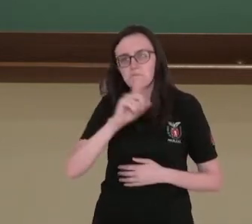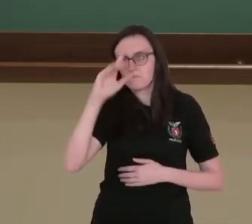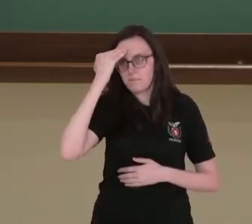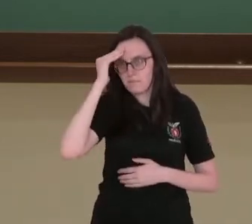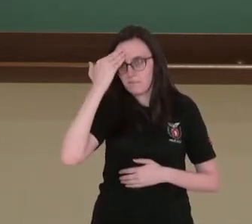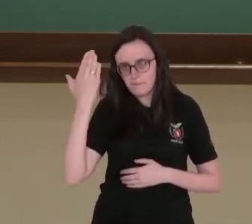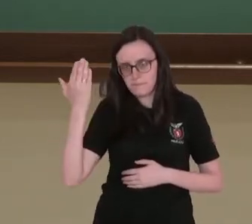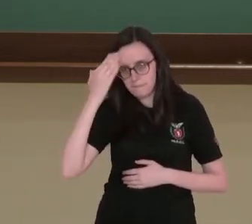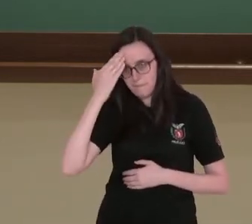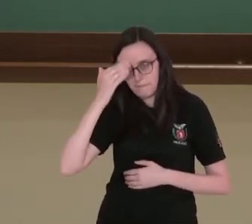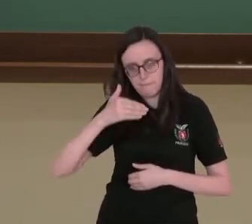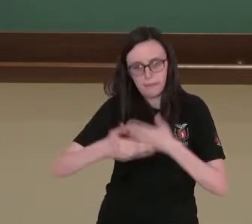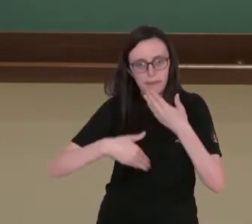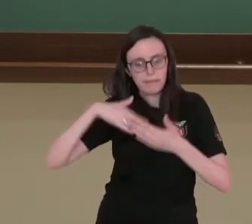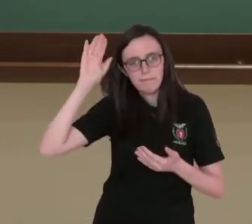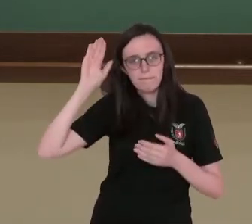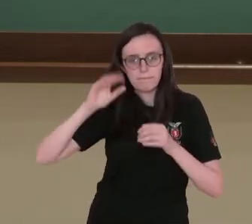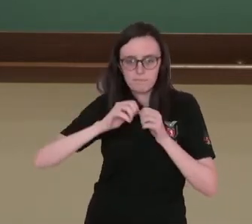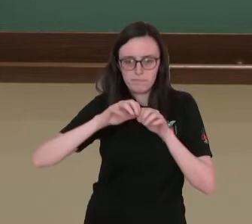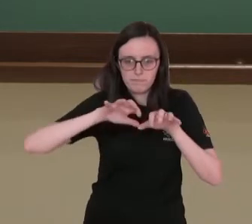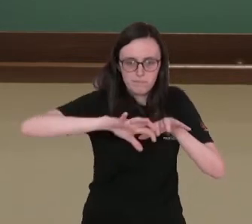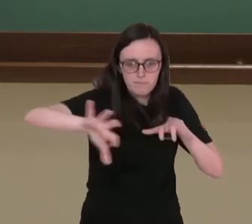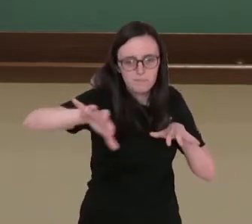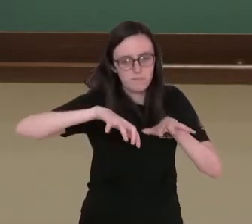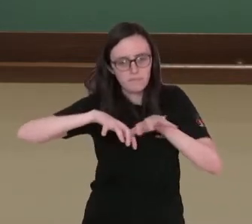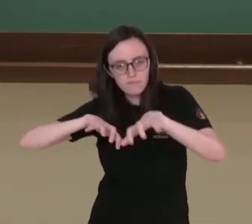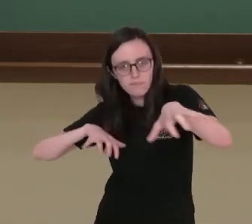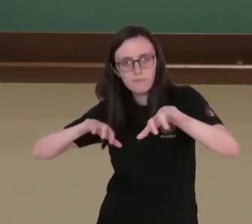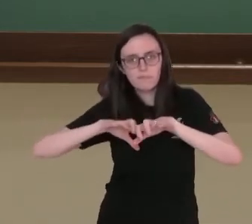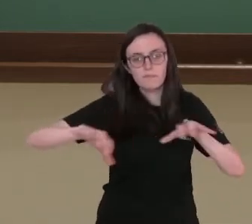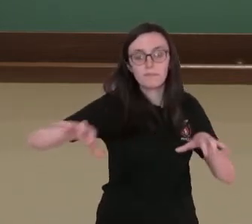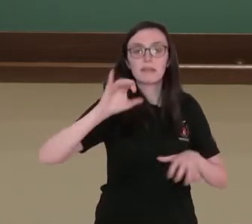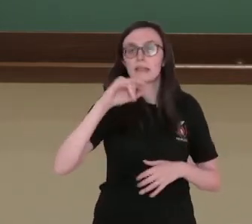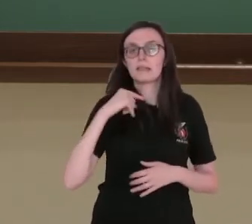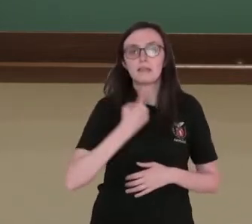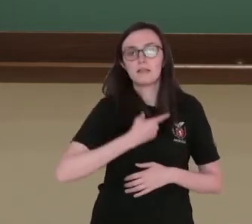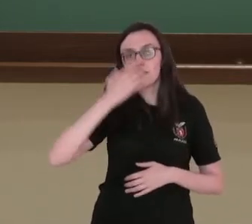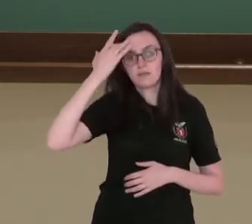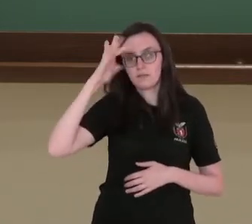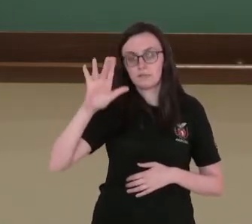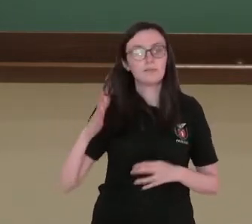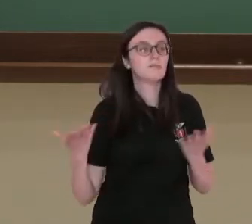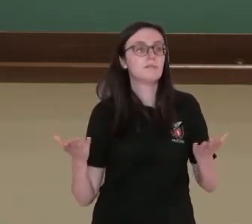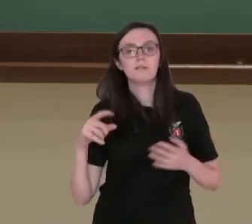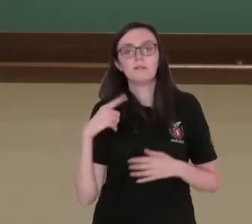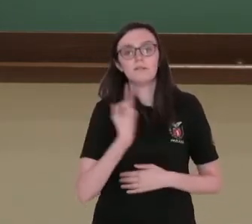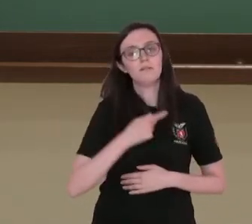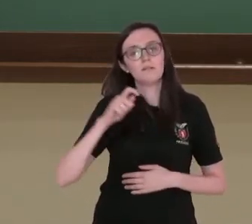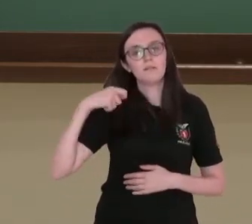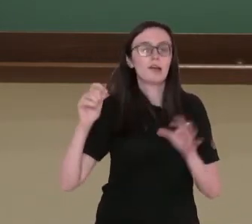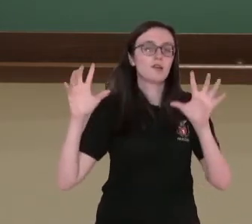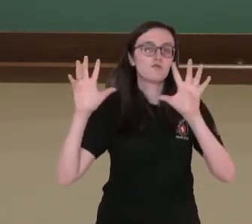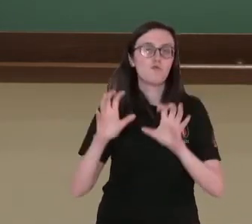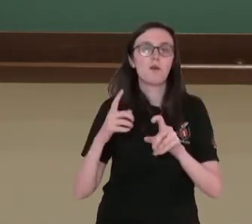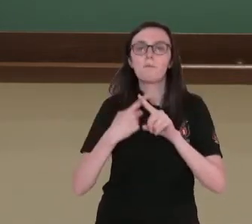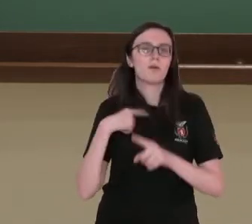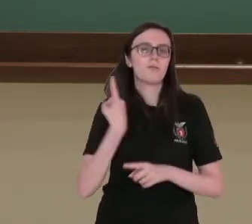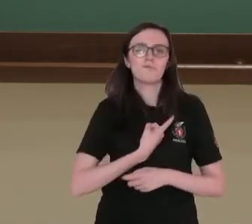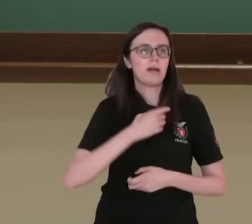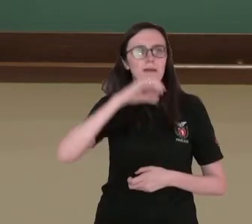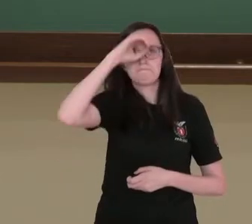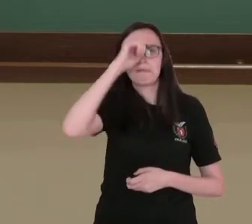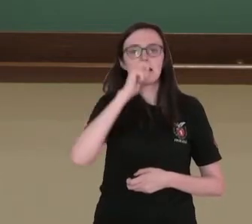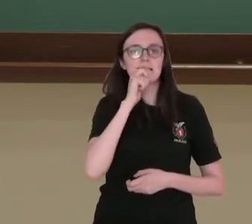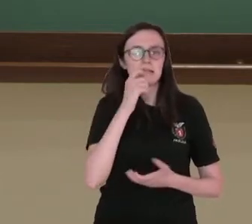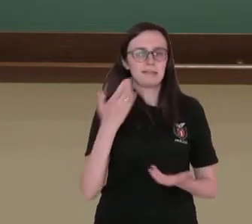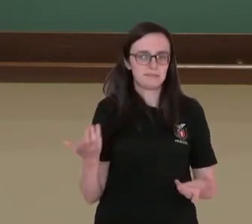os astros cada vez mais longe e cada vez mais rápido. Quando a gente não sabe, a gente chama de escuro, que a gente não tem noção do que